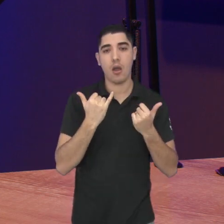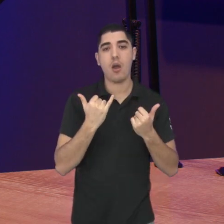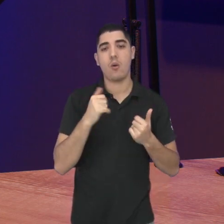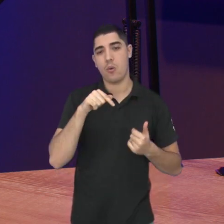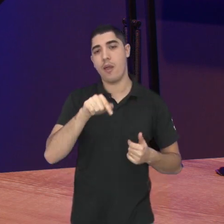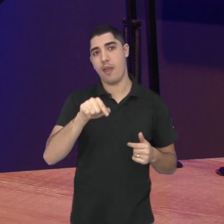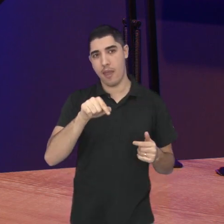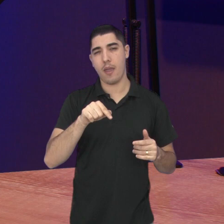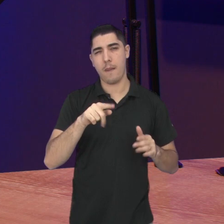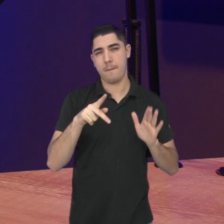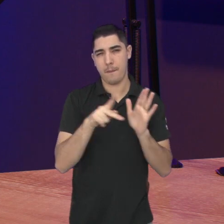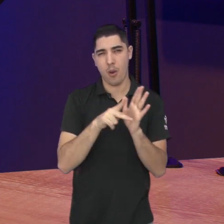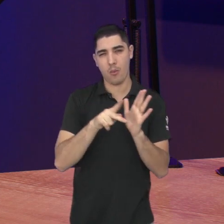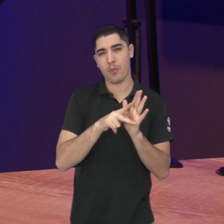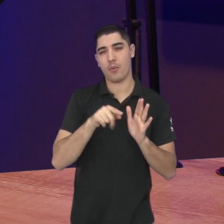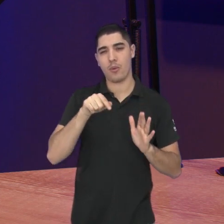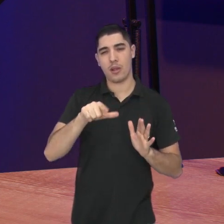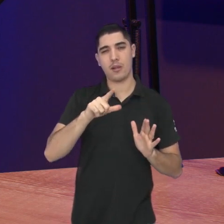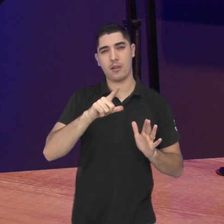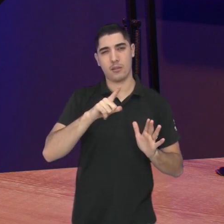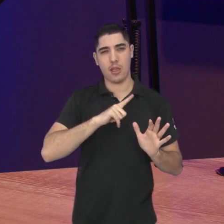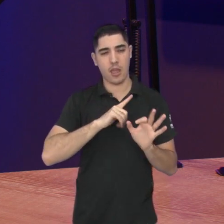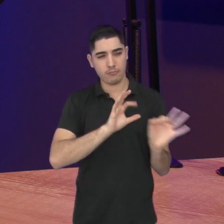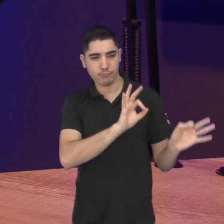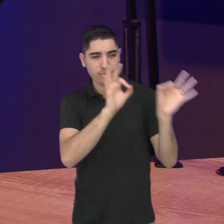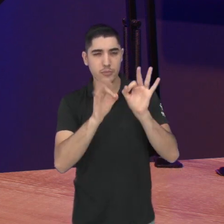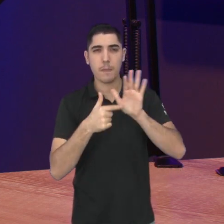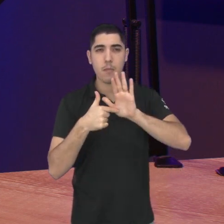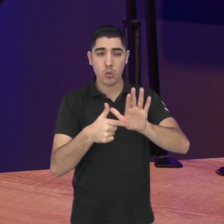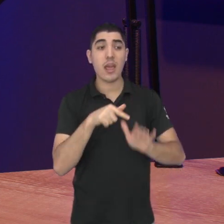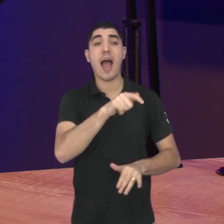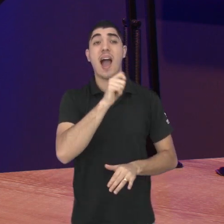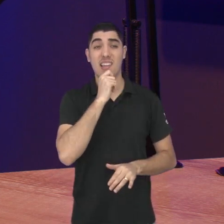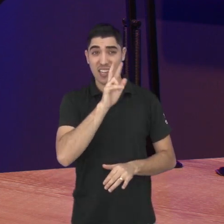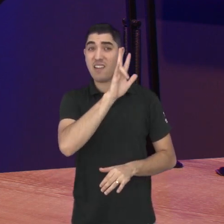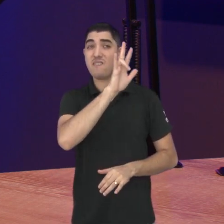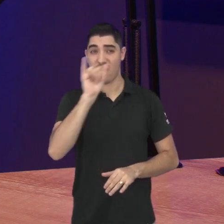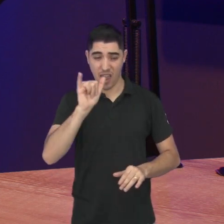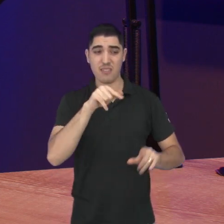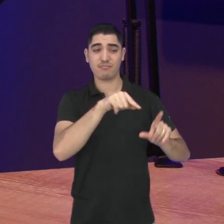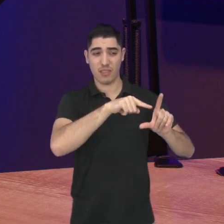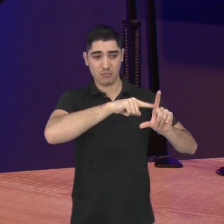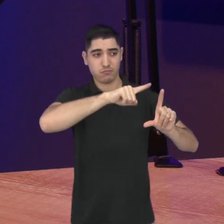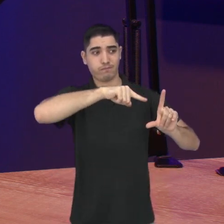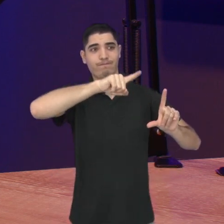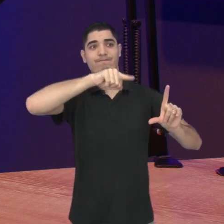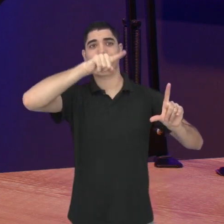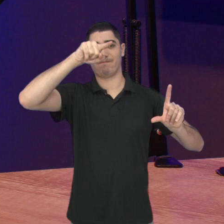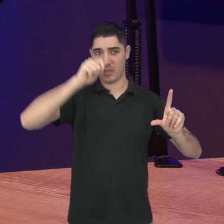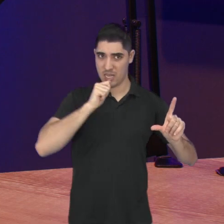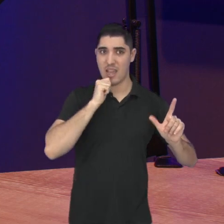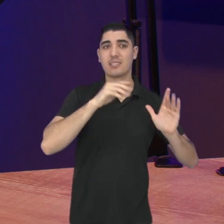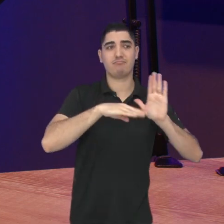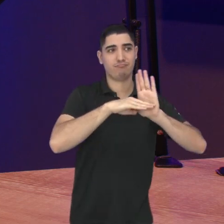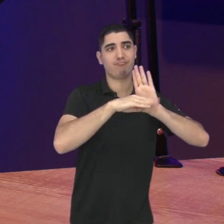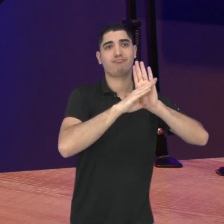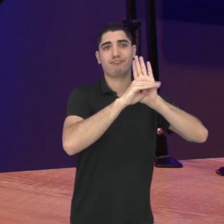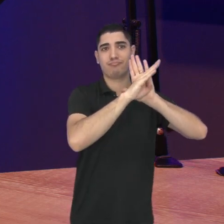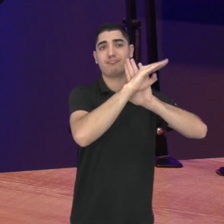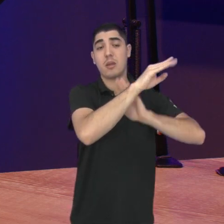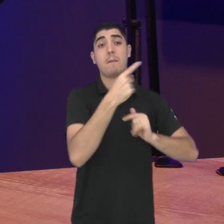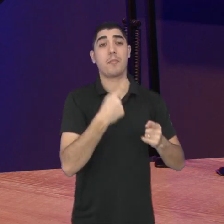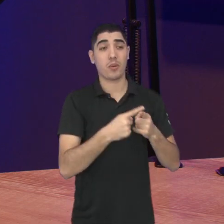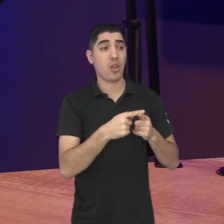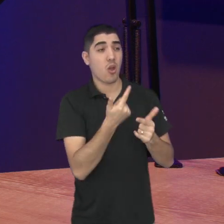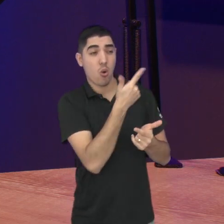subnotificados, né? A própria reportagem fala que esses números devem ser subnotificados porque muitas outras crianças e muitas outras mulheres devem